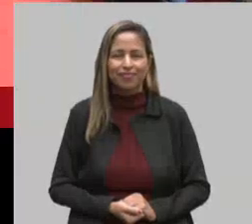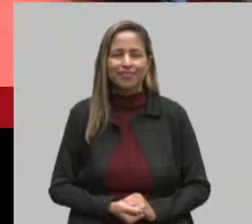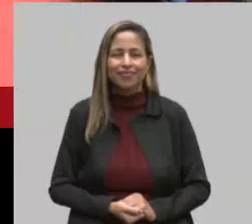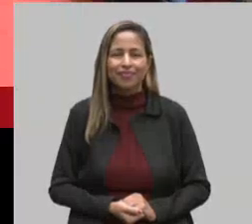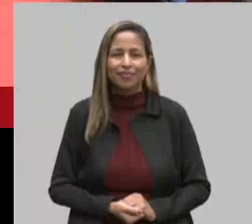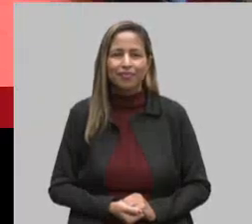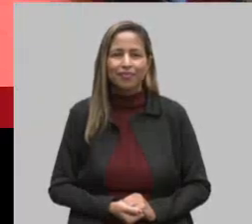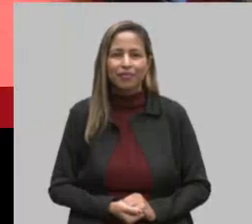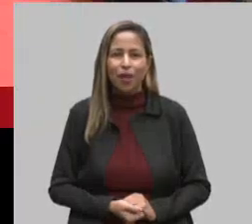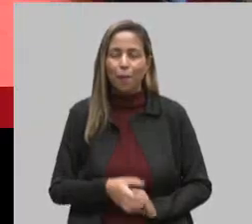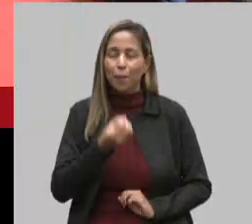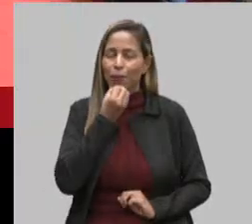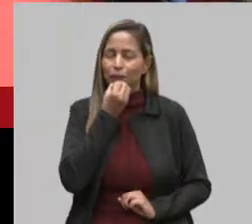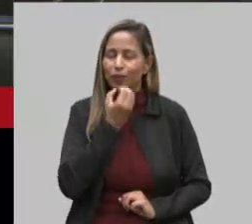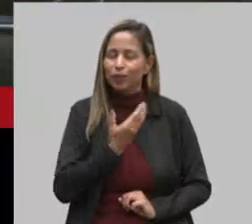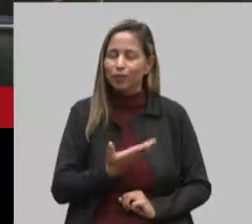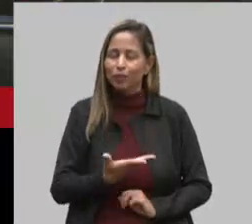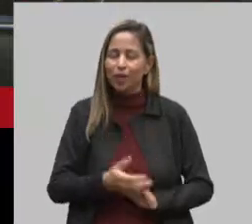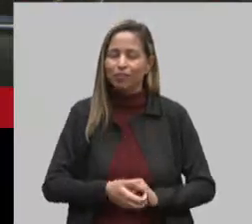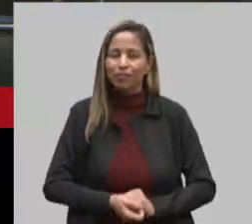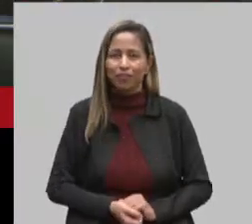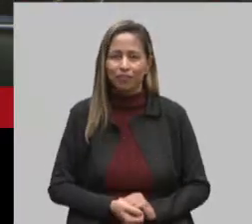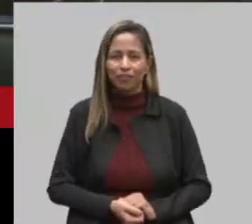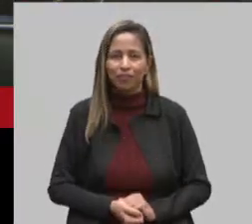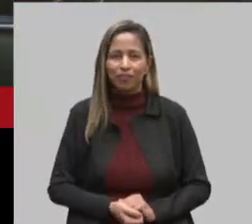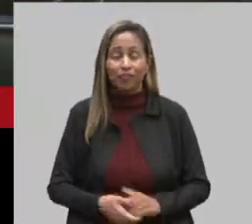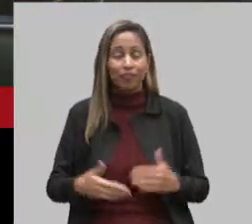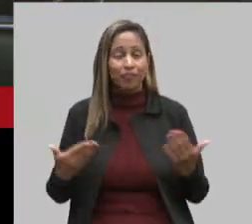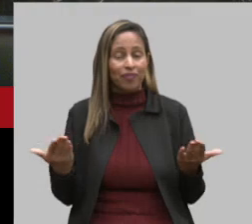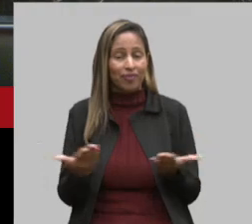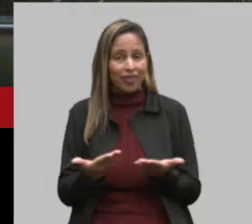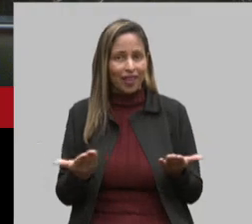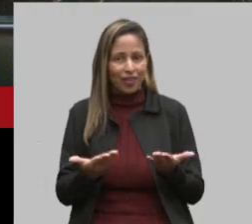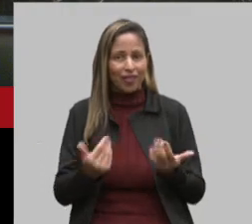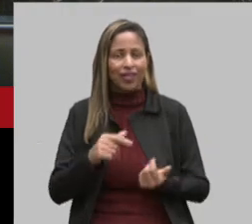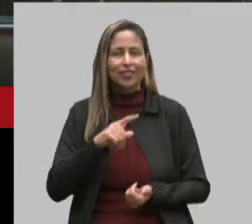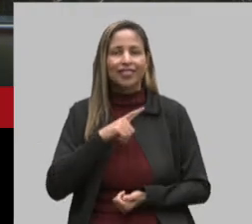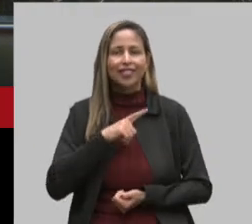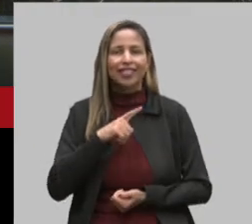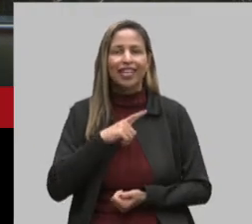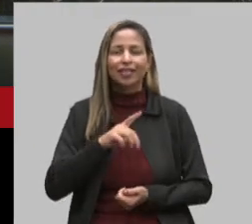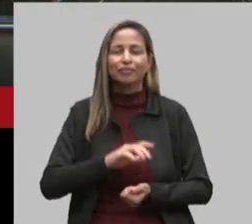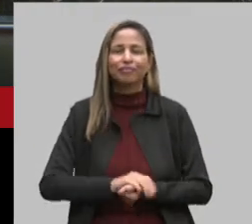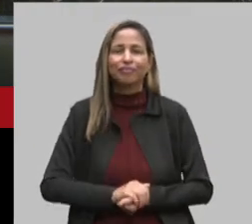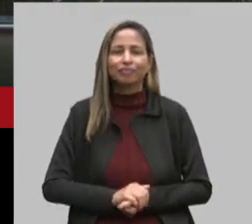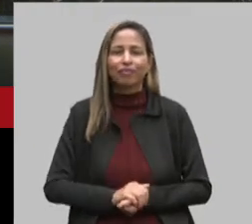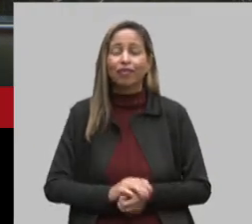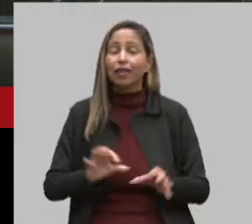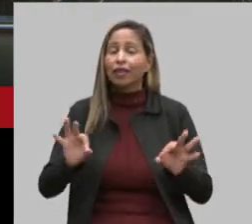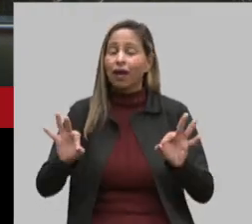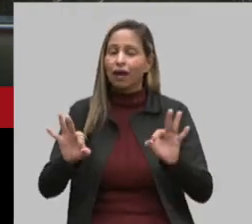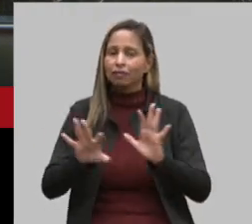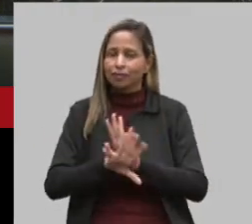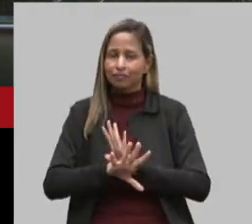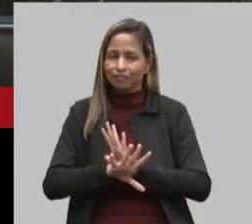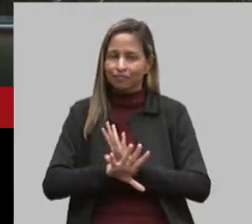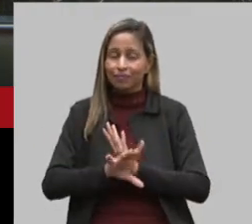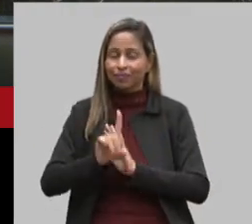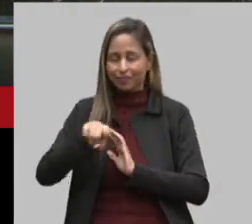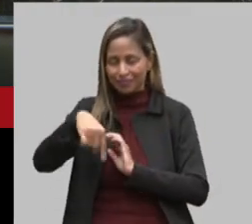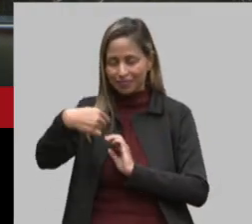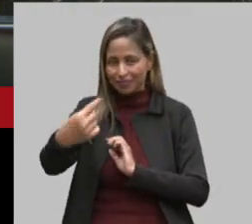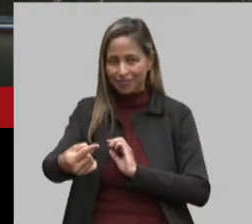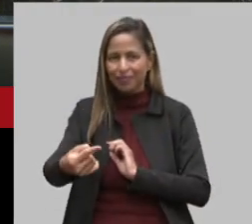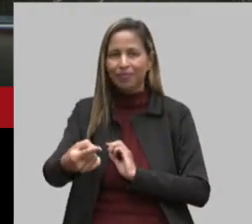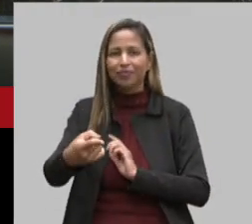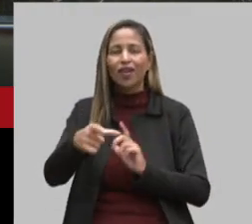muito bem então agora eu tenho eu faço o encerramento e na sequência Nós